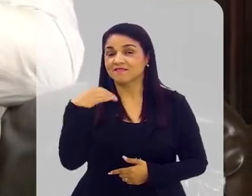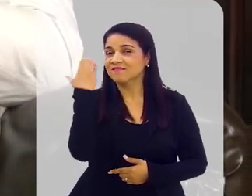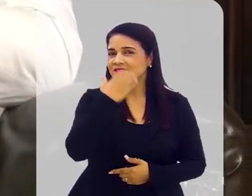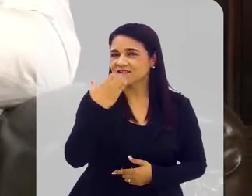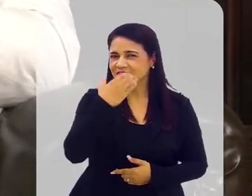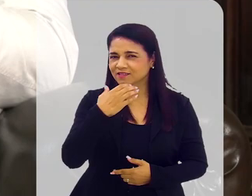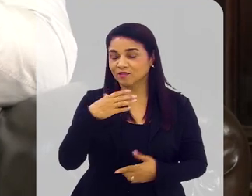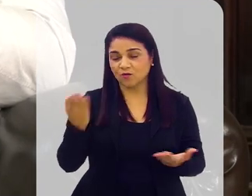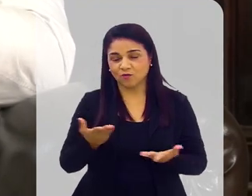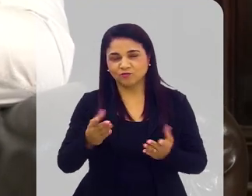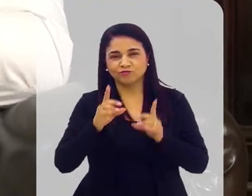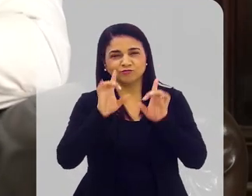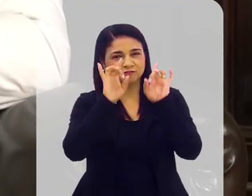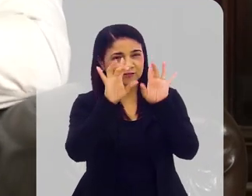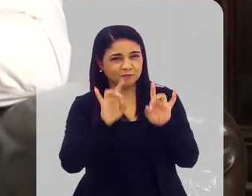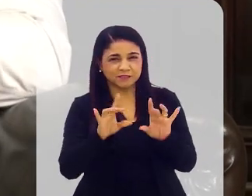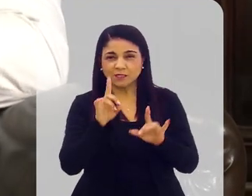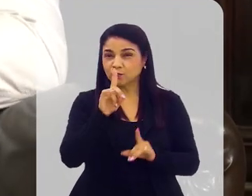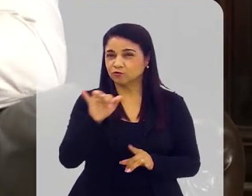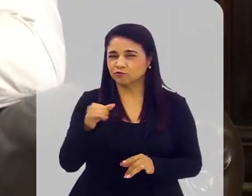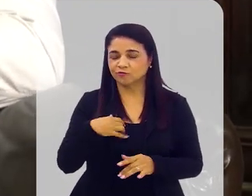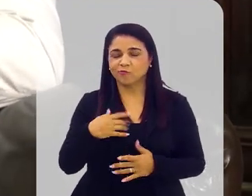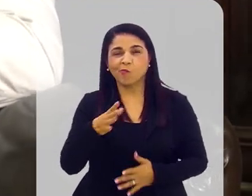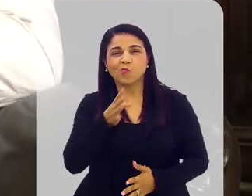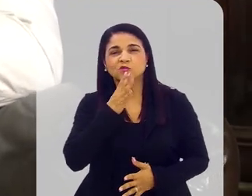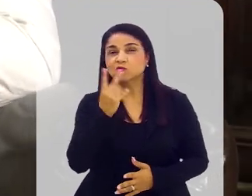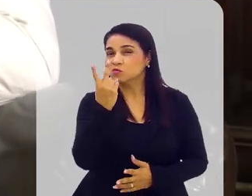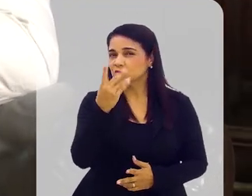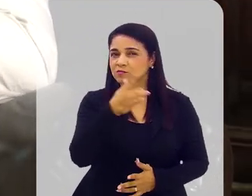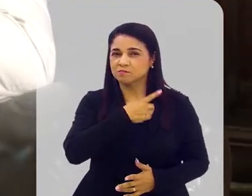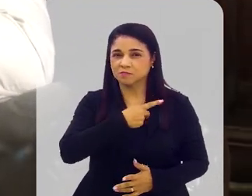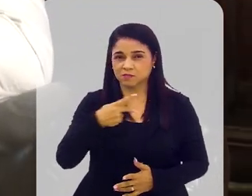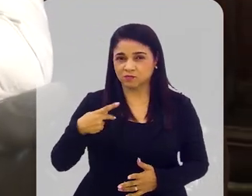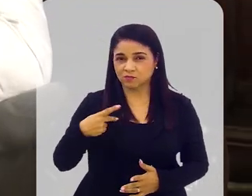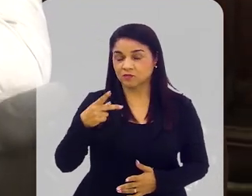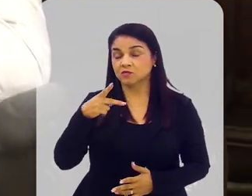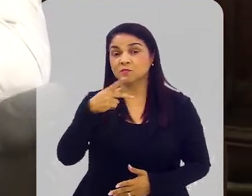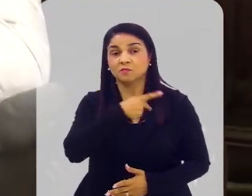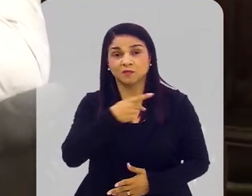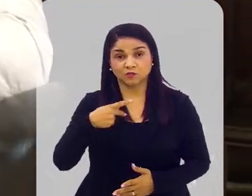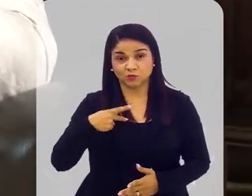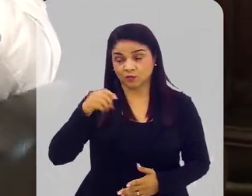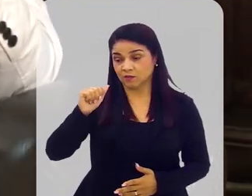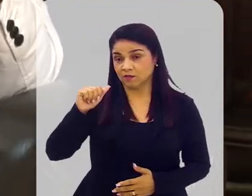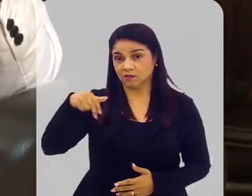sendo um dia muito especial. Eu conheci dois pastores maravilhosos,